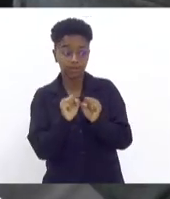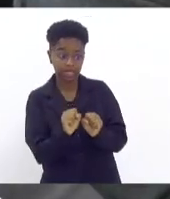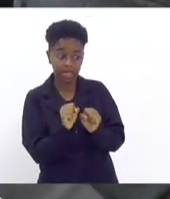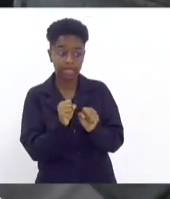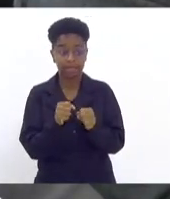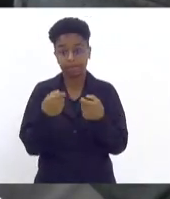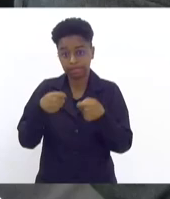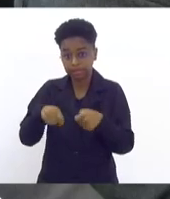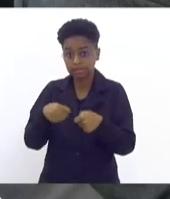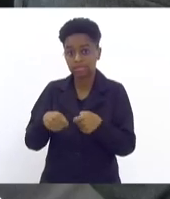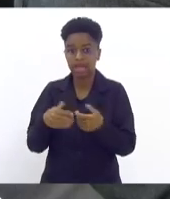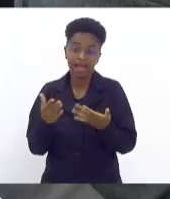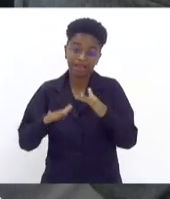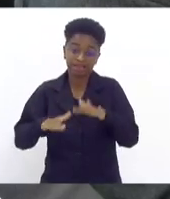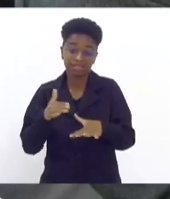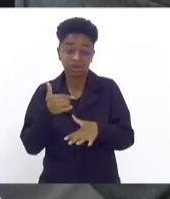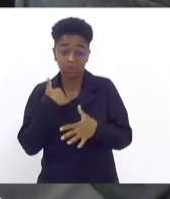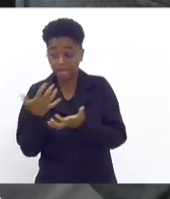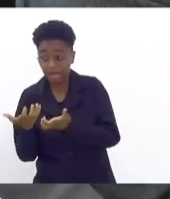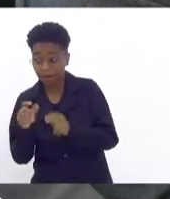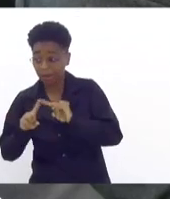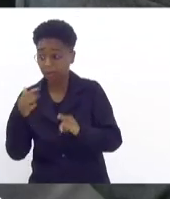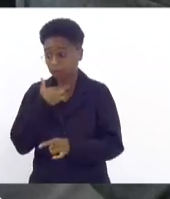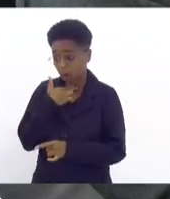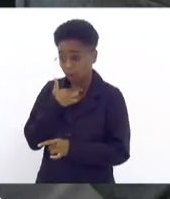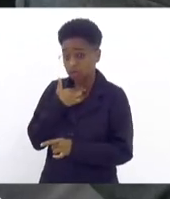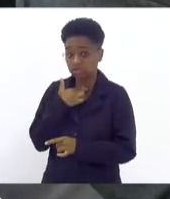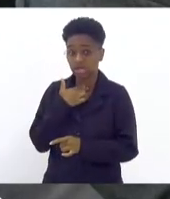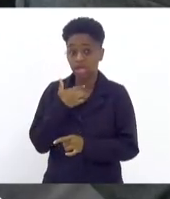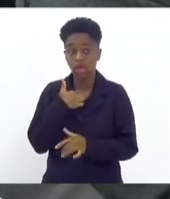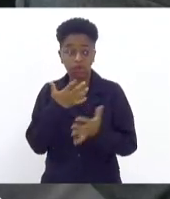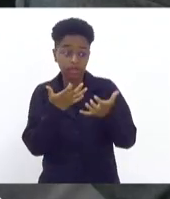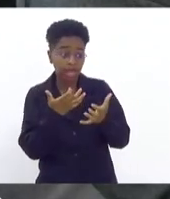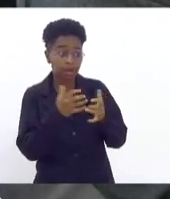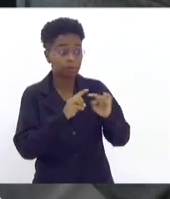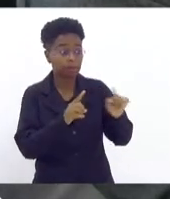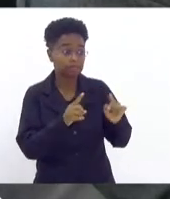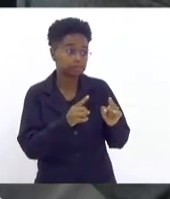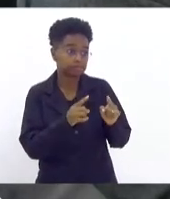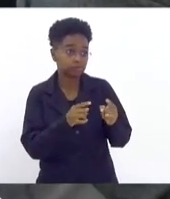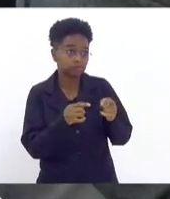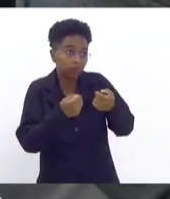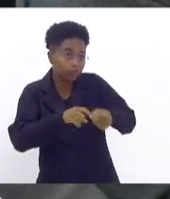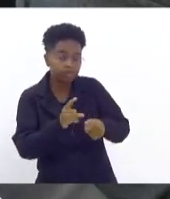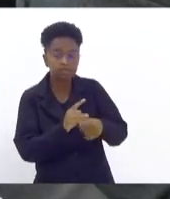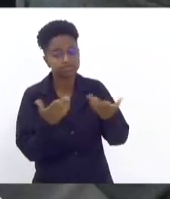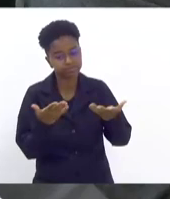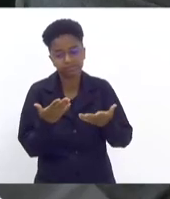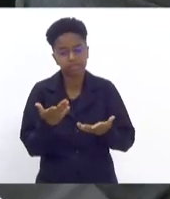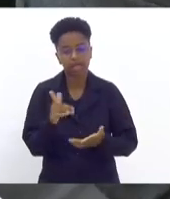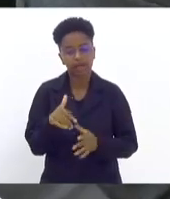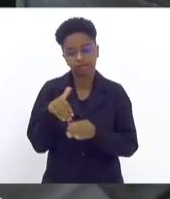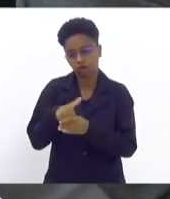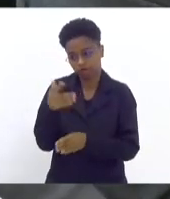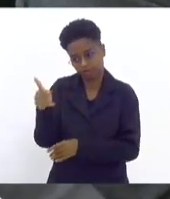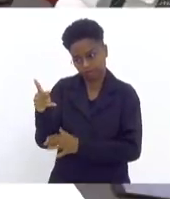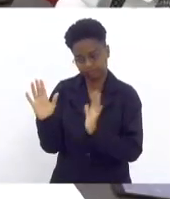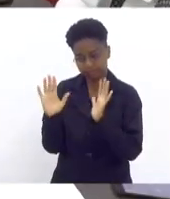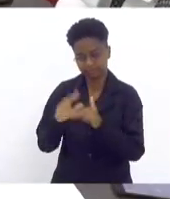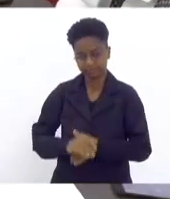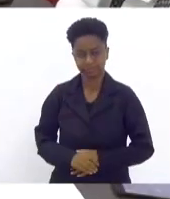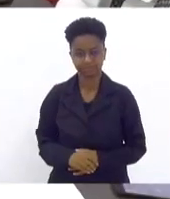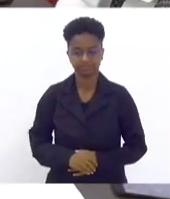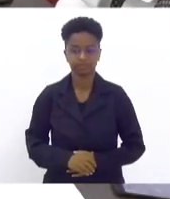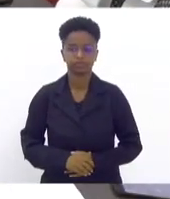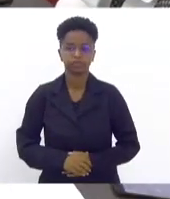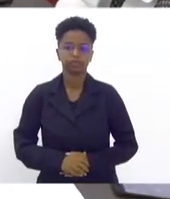Princípio da ética. Nem tudo que eu quero eu posso, nem tudo que eu posso eu devo, nem tudo que eu devo eu quero. É o voto do deputado doutor Serginho. Pois